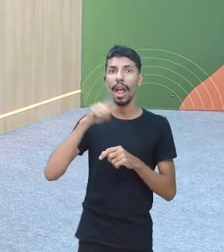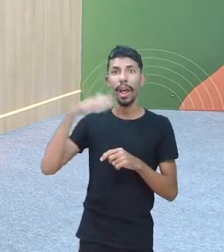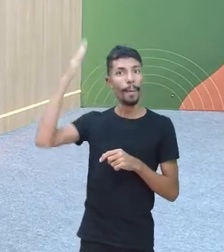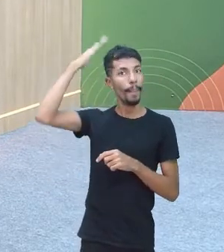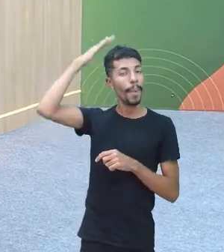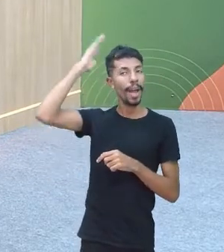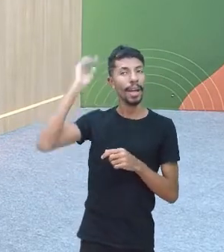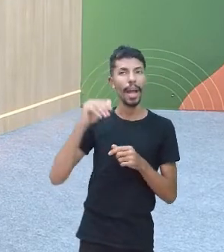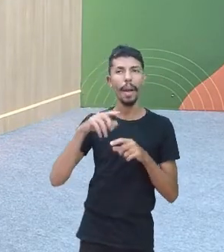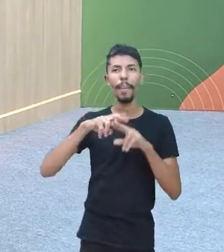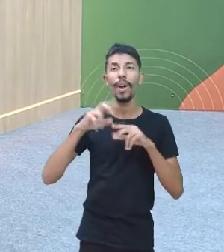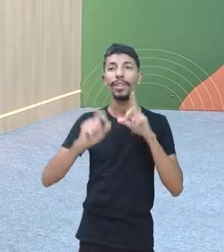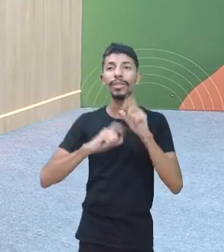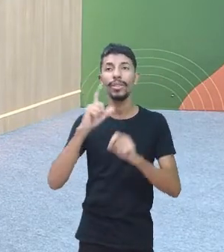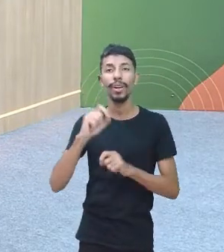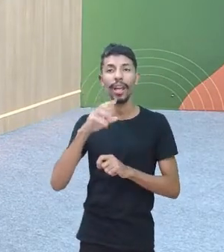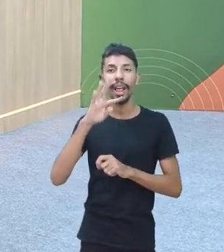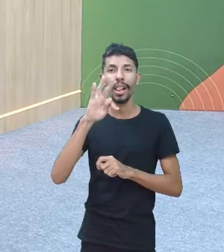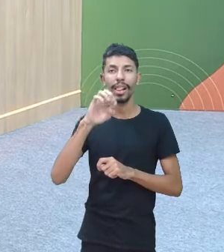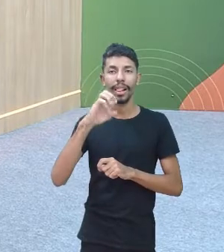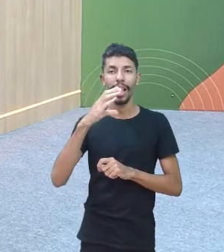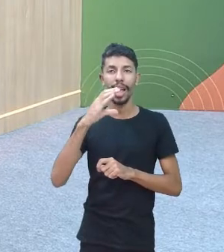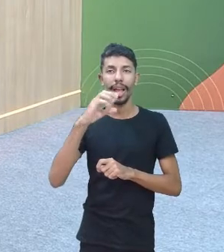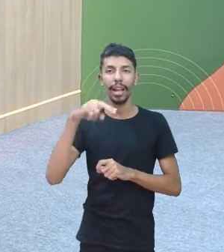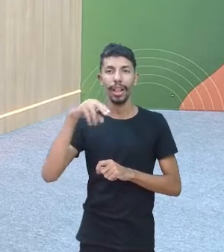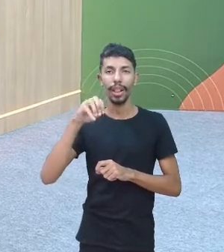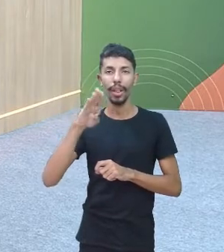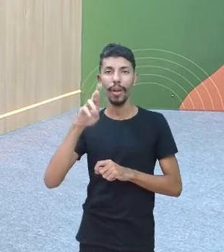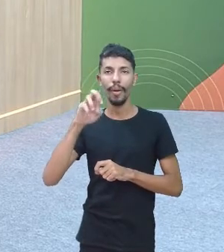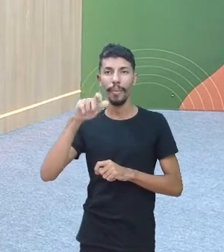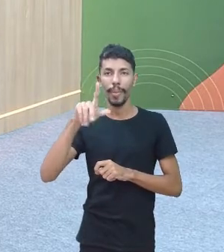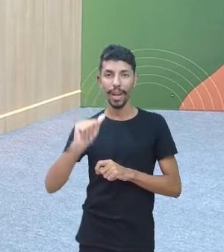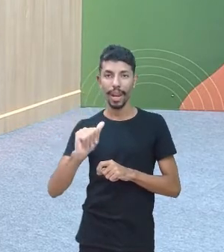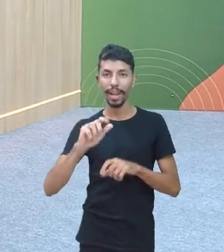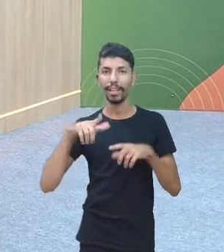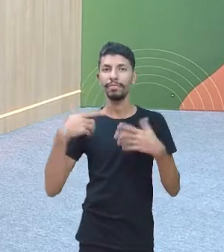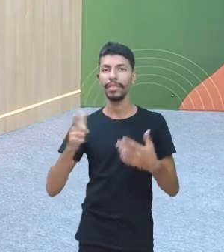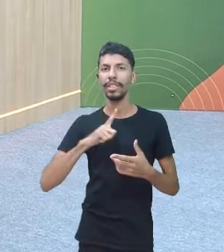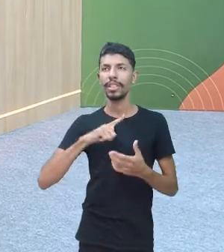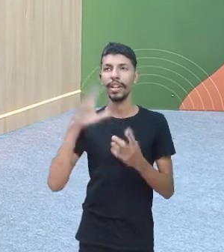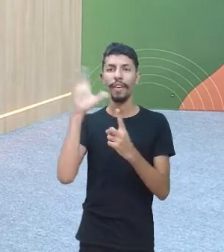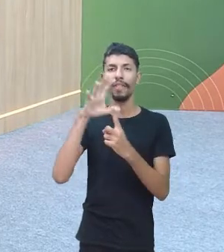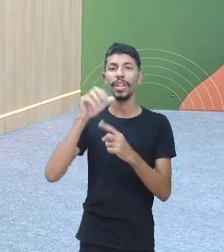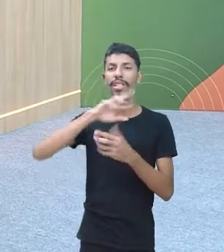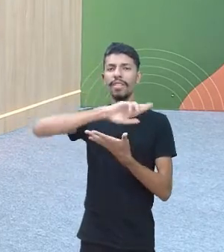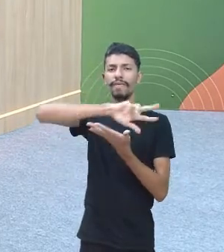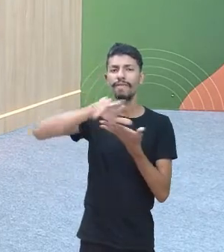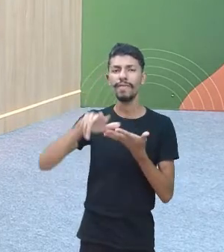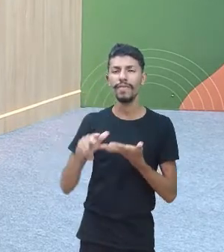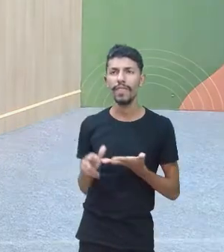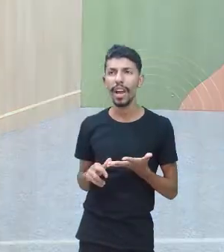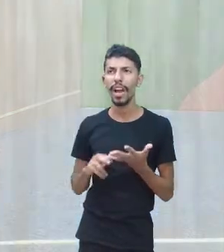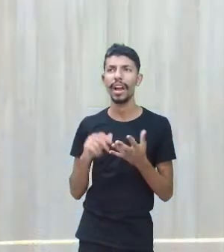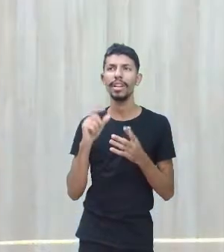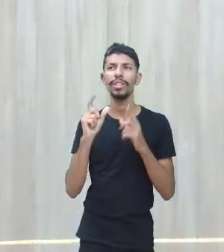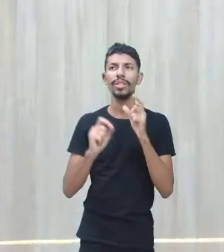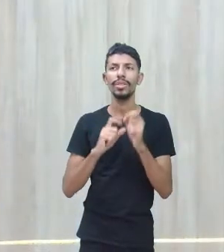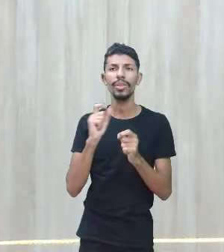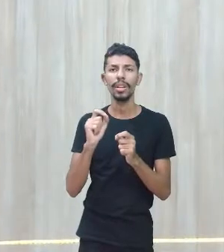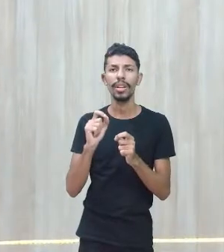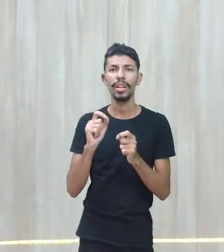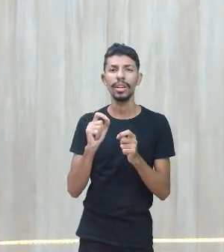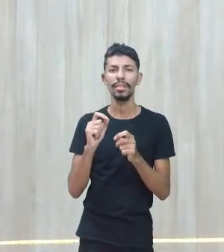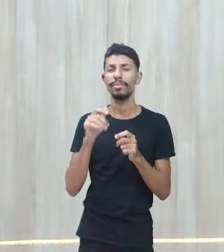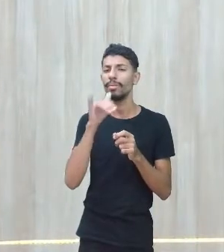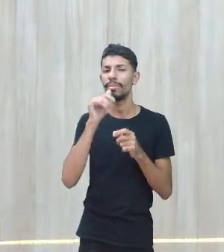né? E aí esse tecnobrega, ele sofre influências de várias pessoas. Ele sofre influência